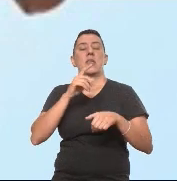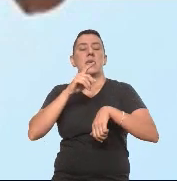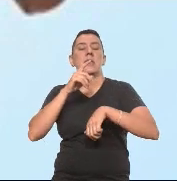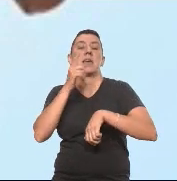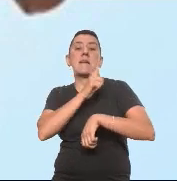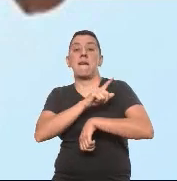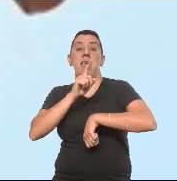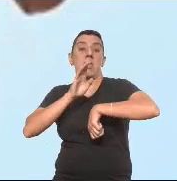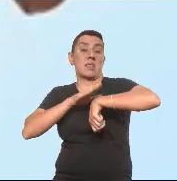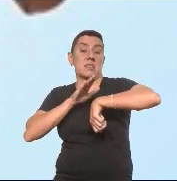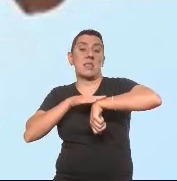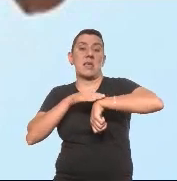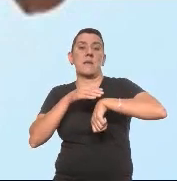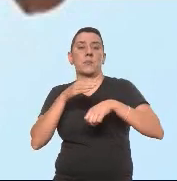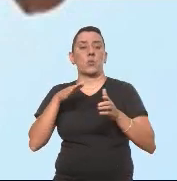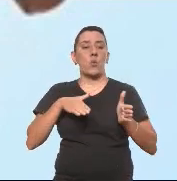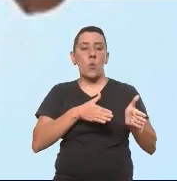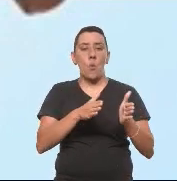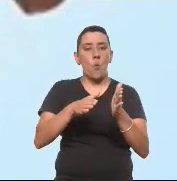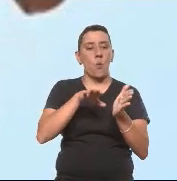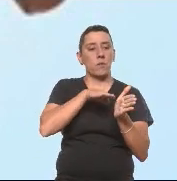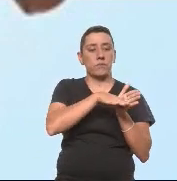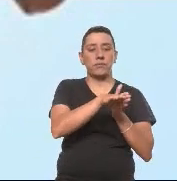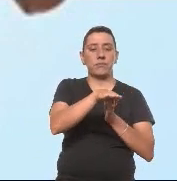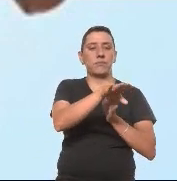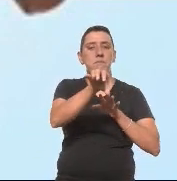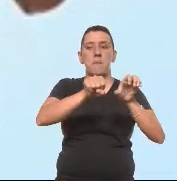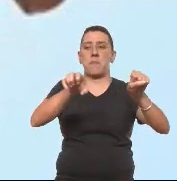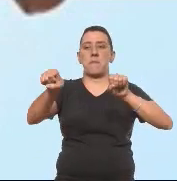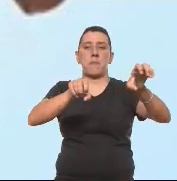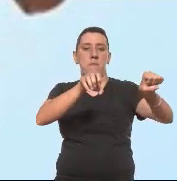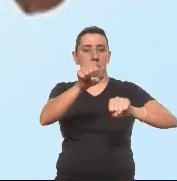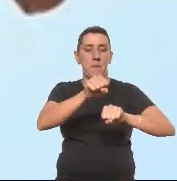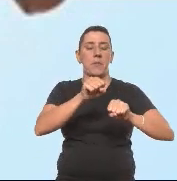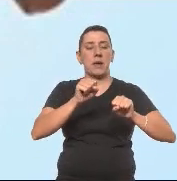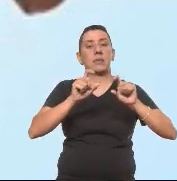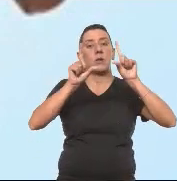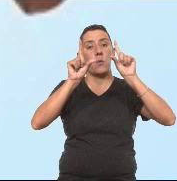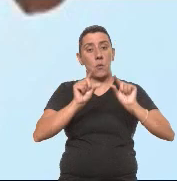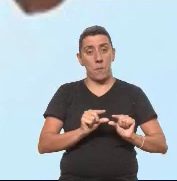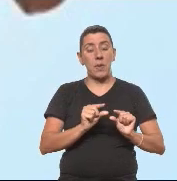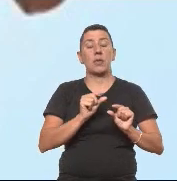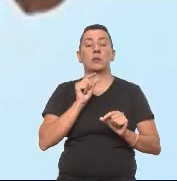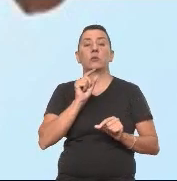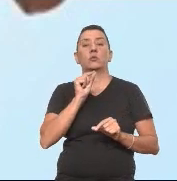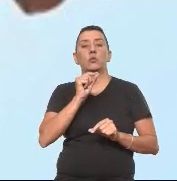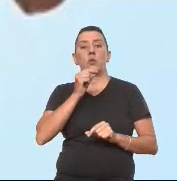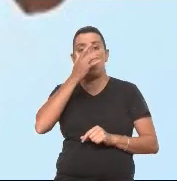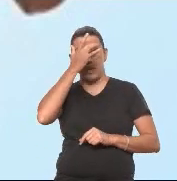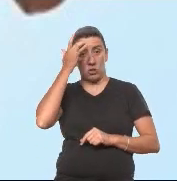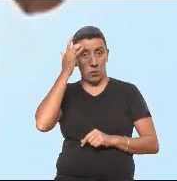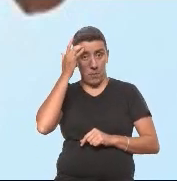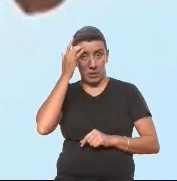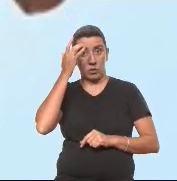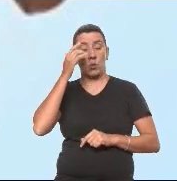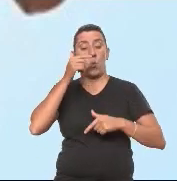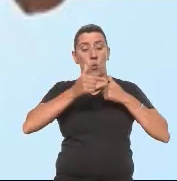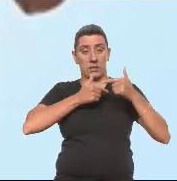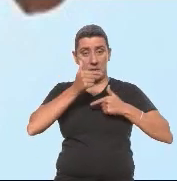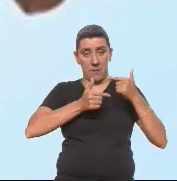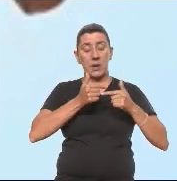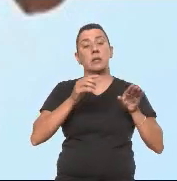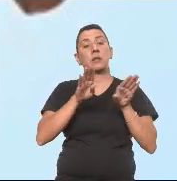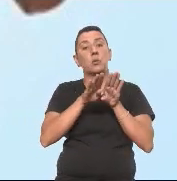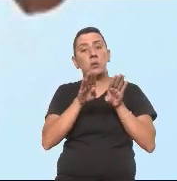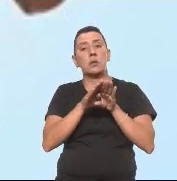necessidade de poluição maior então eu otimismo não só recursos de materiais como também recursos humanos